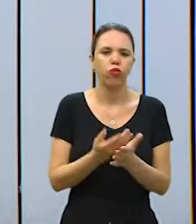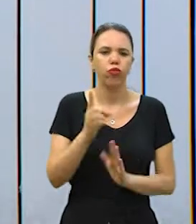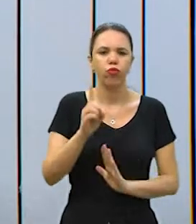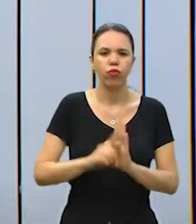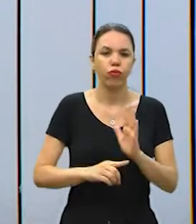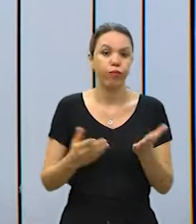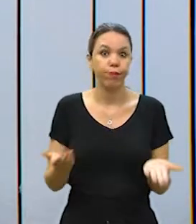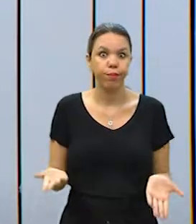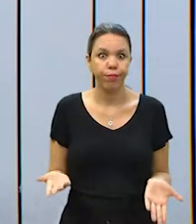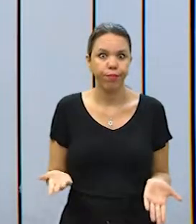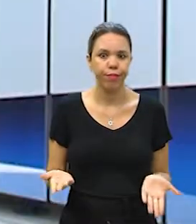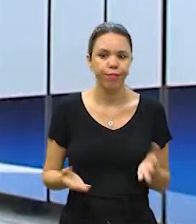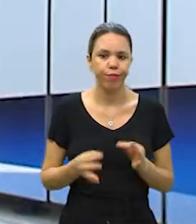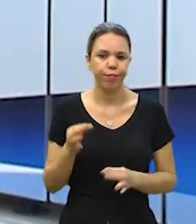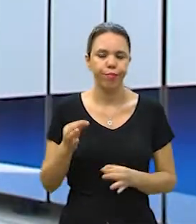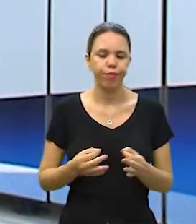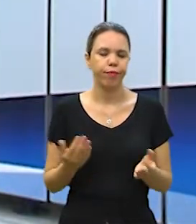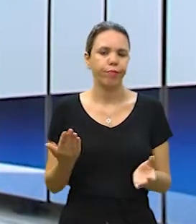garantir um direito.